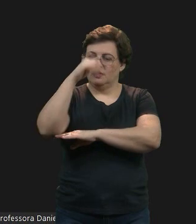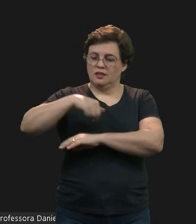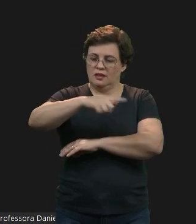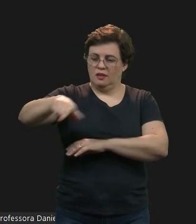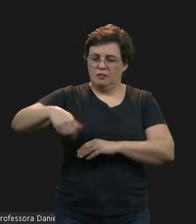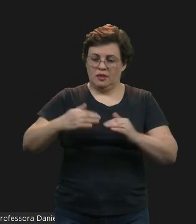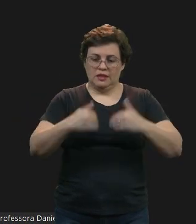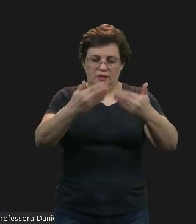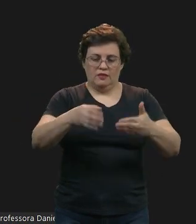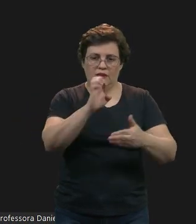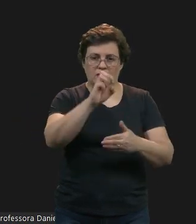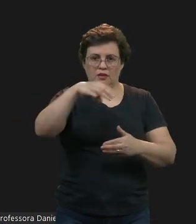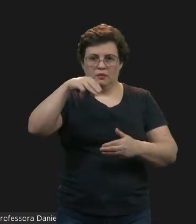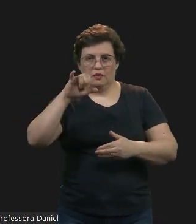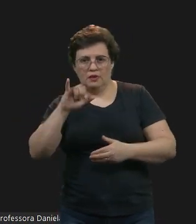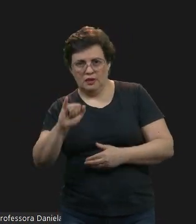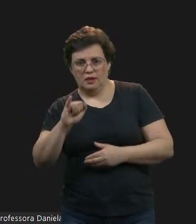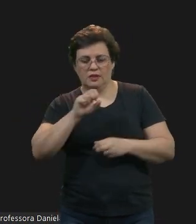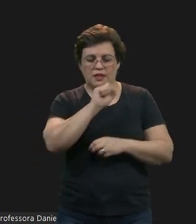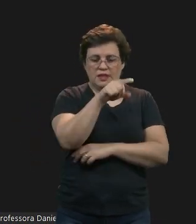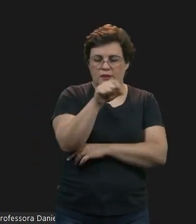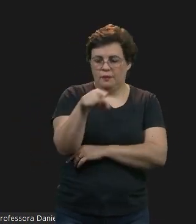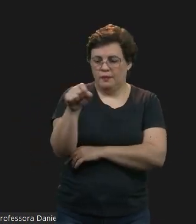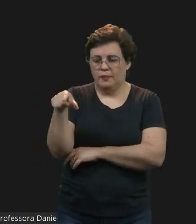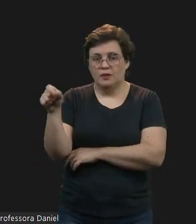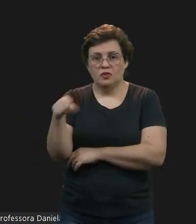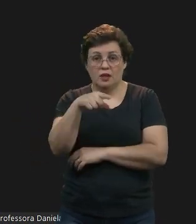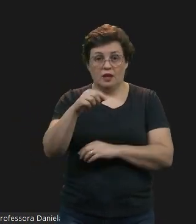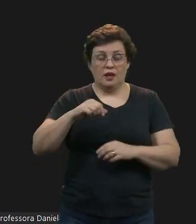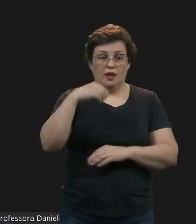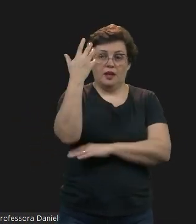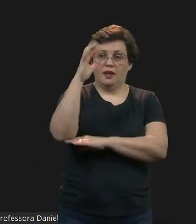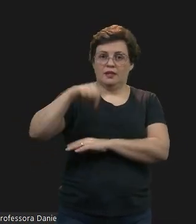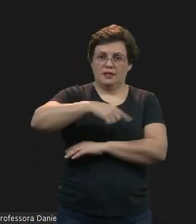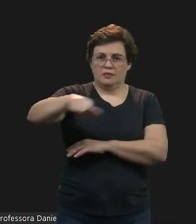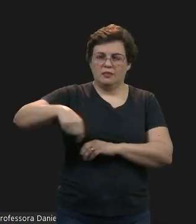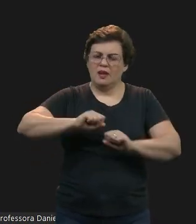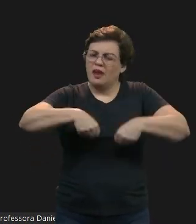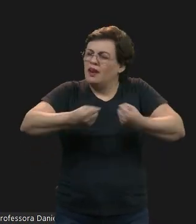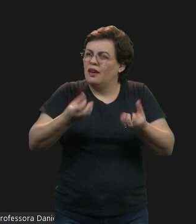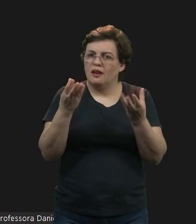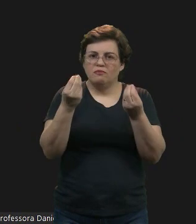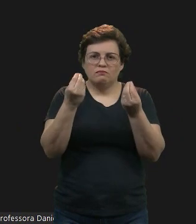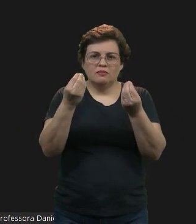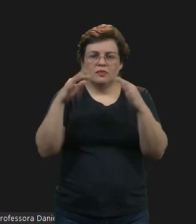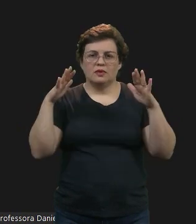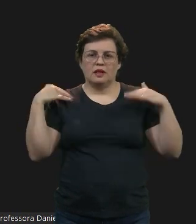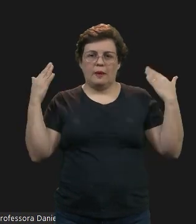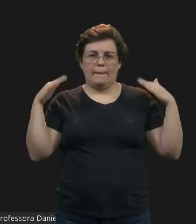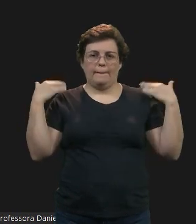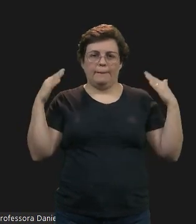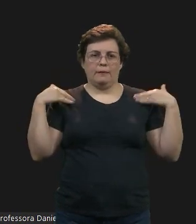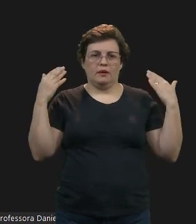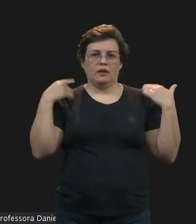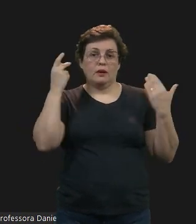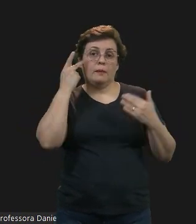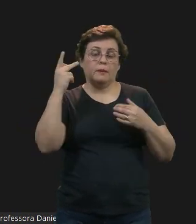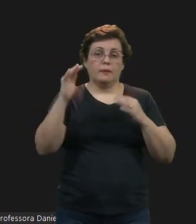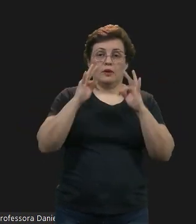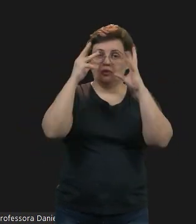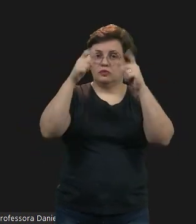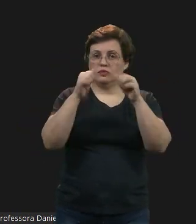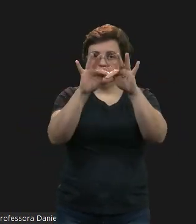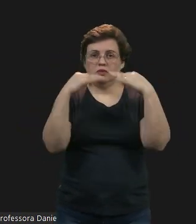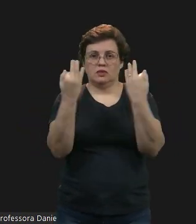seu nome vai ficar registrado. E eu tenho certeza que essa praça dará muitas, muitas alegrias a todas